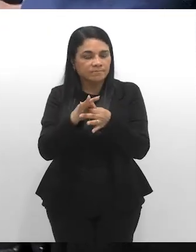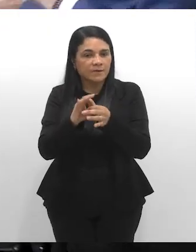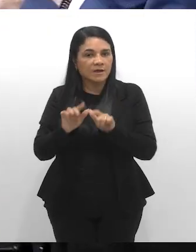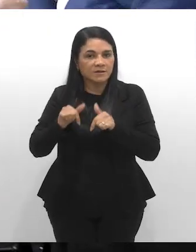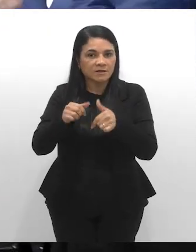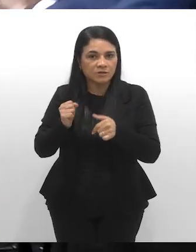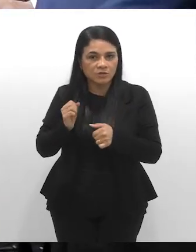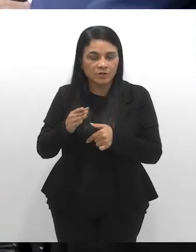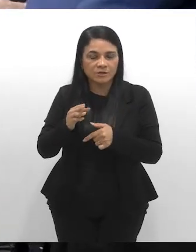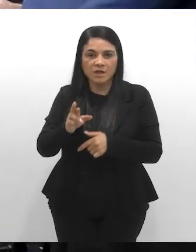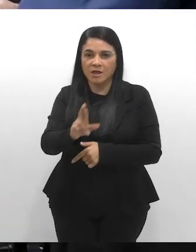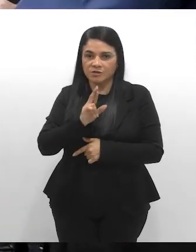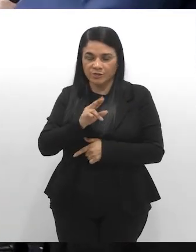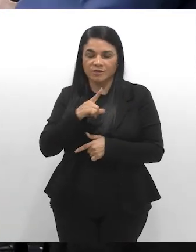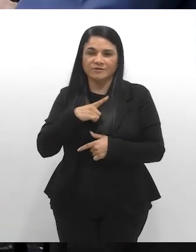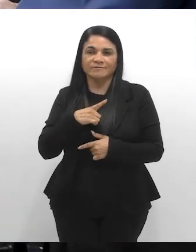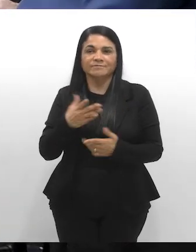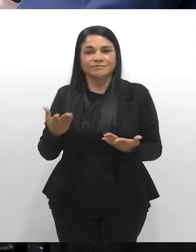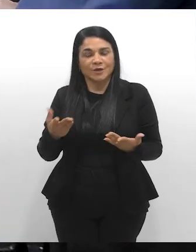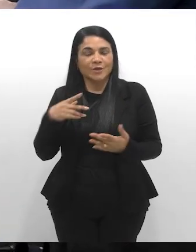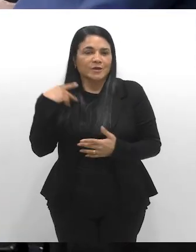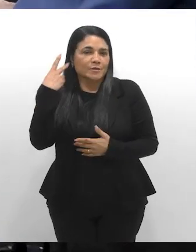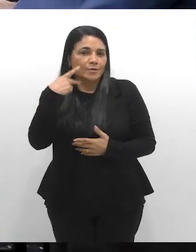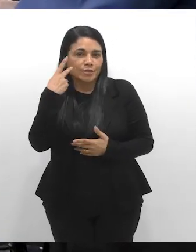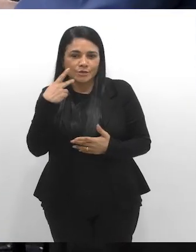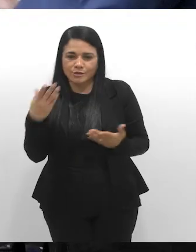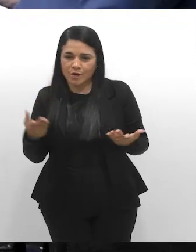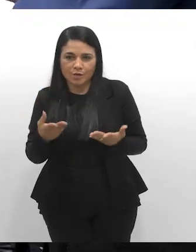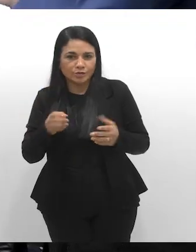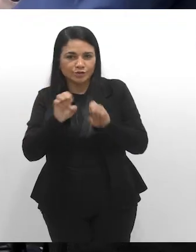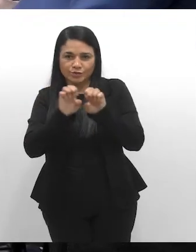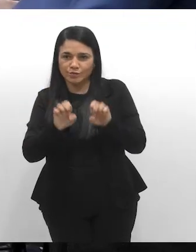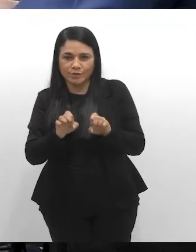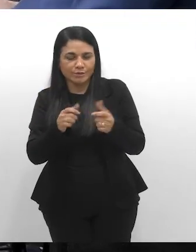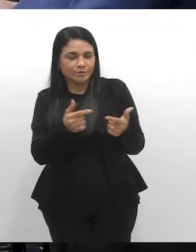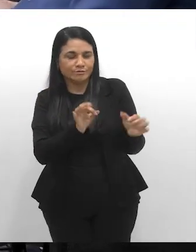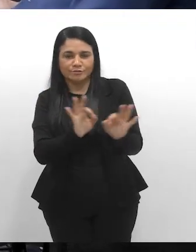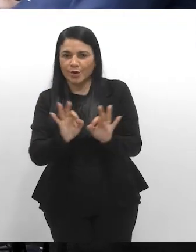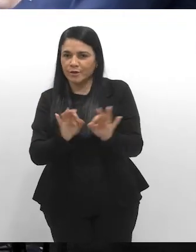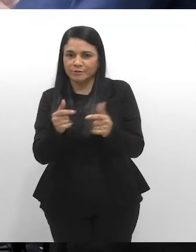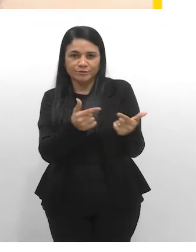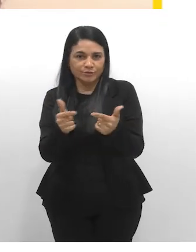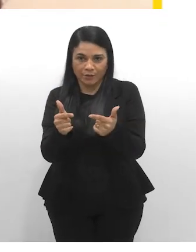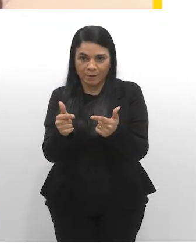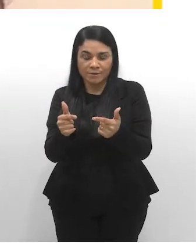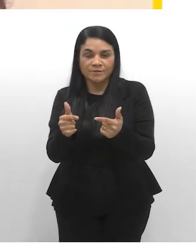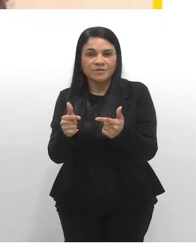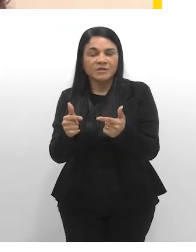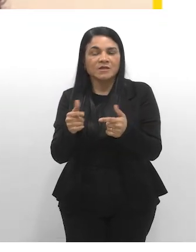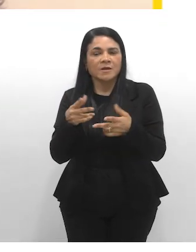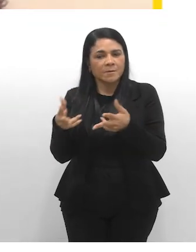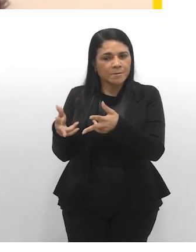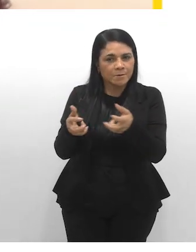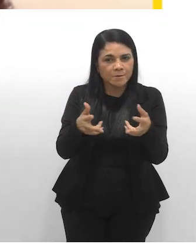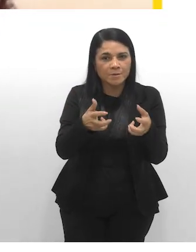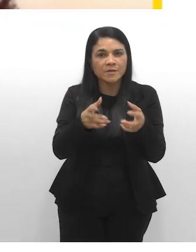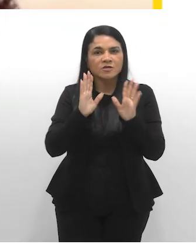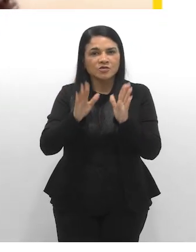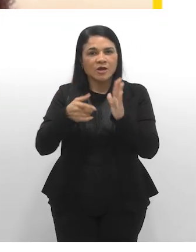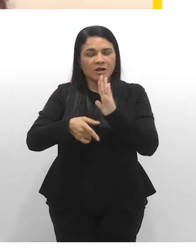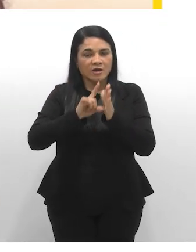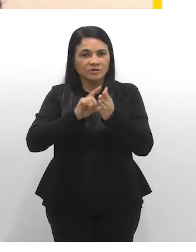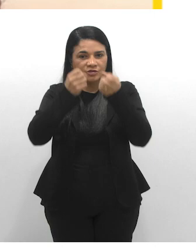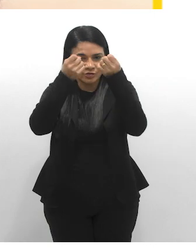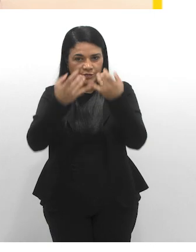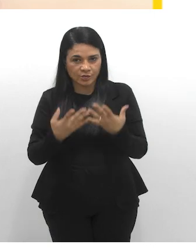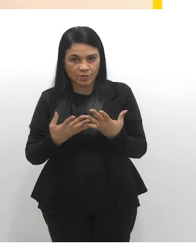resposta? De maneira nenhuma essa política hoje estruturada e organizada, né? Haja vista o que